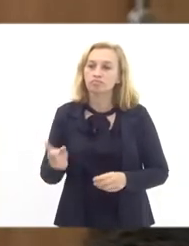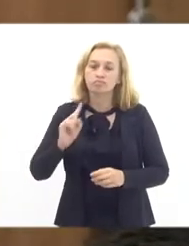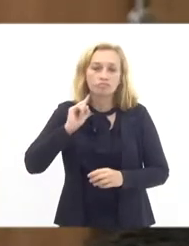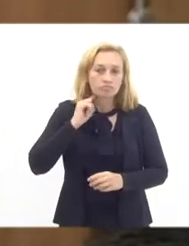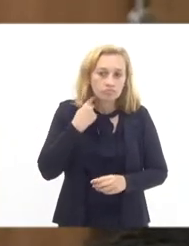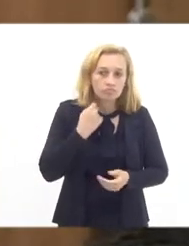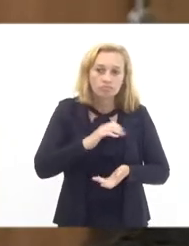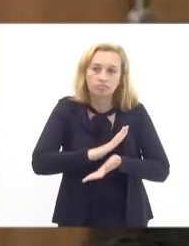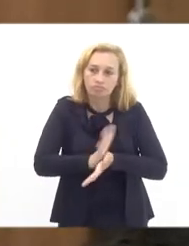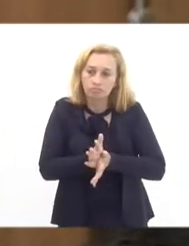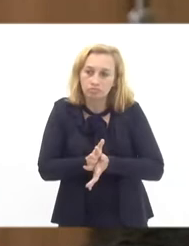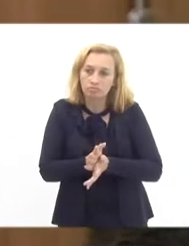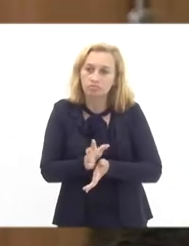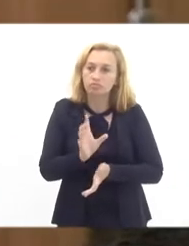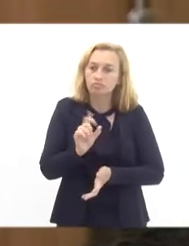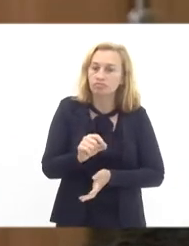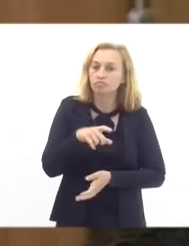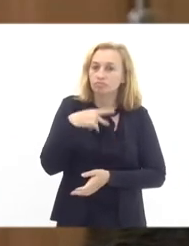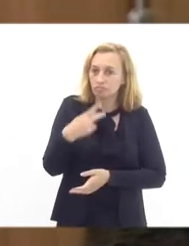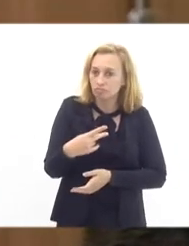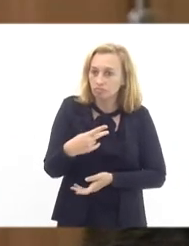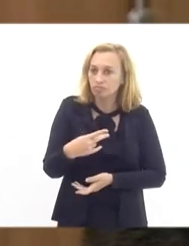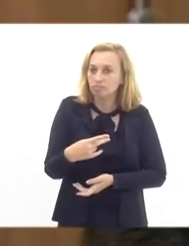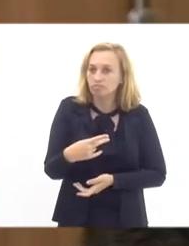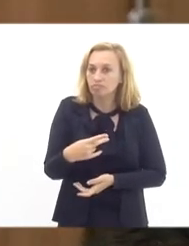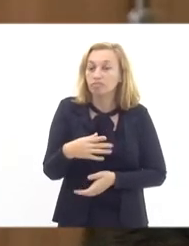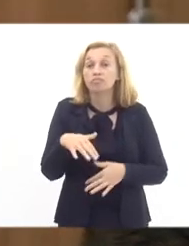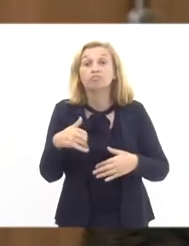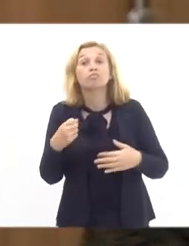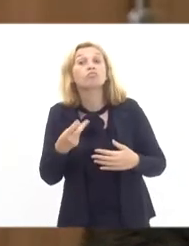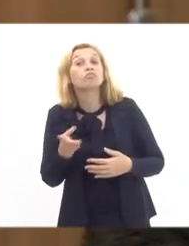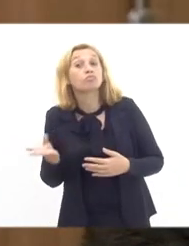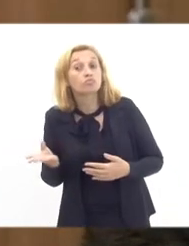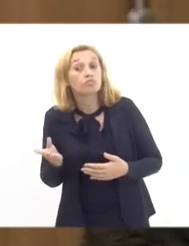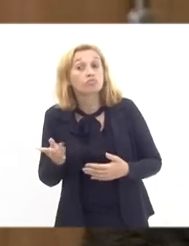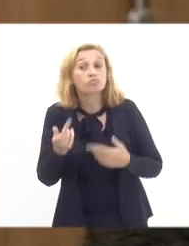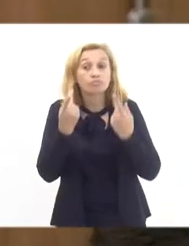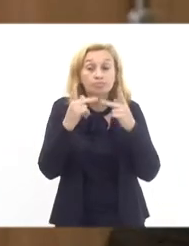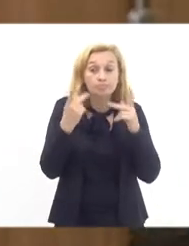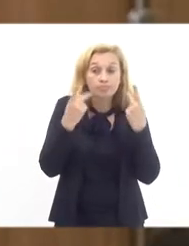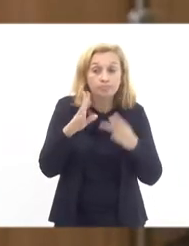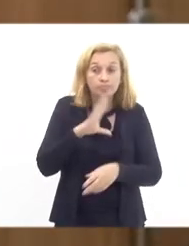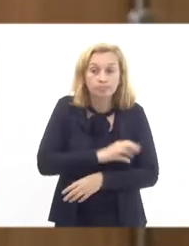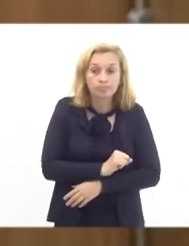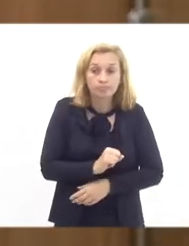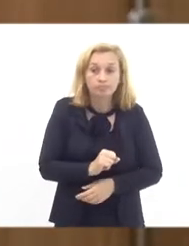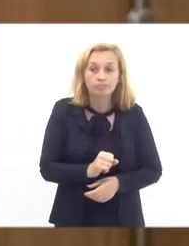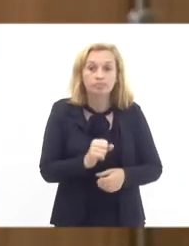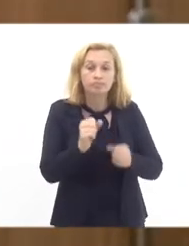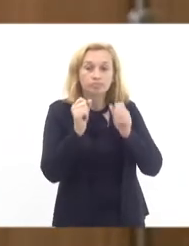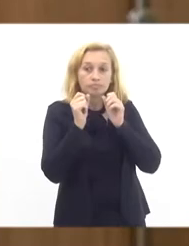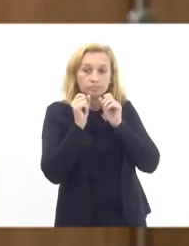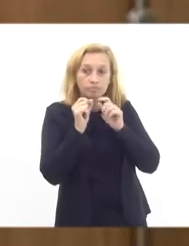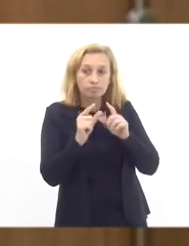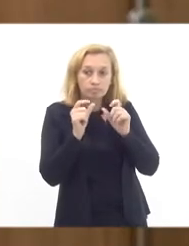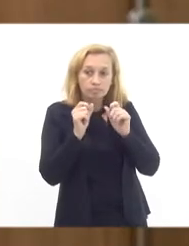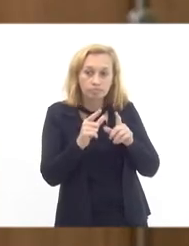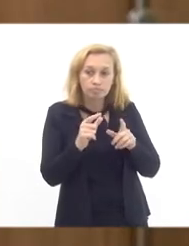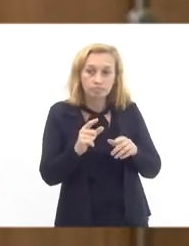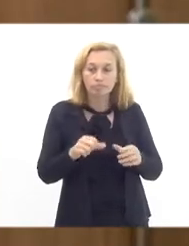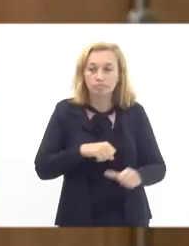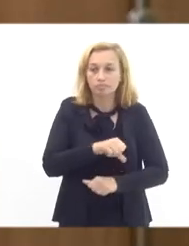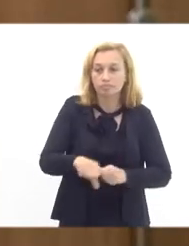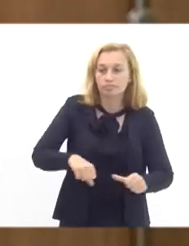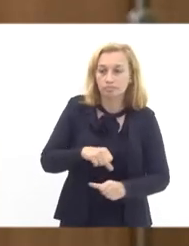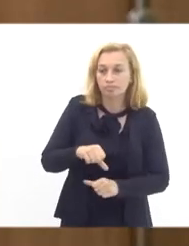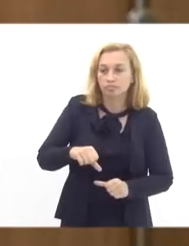ele destrói, o que ele fala, e quanto ele prega de amor ou de agressividade, é que a gente vai mudar o mundo.